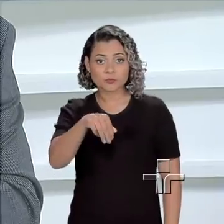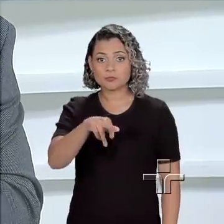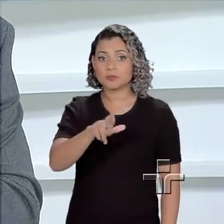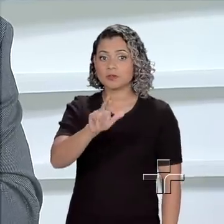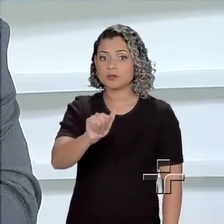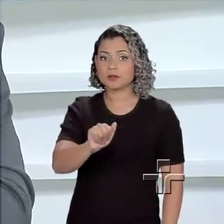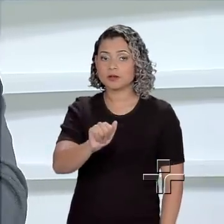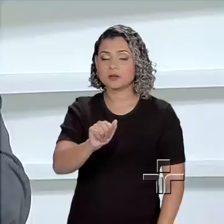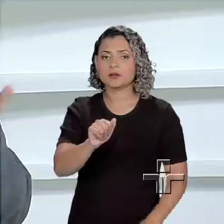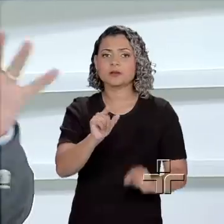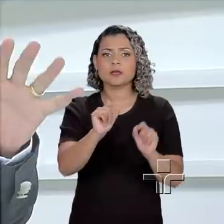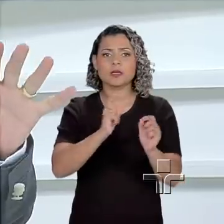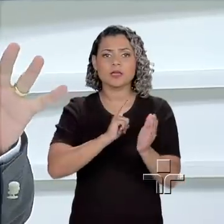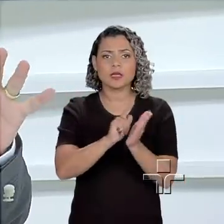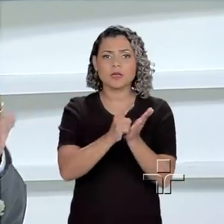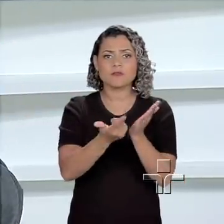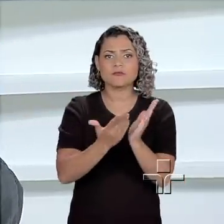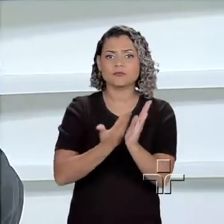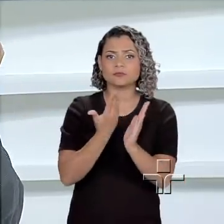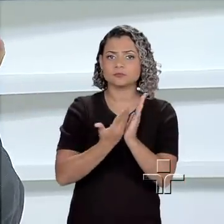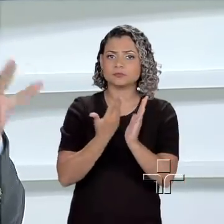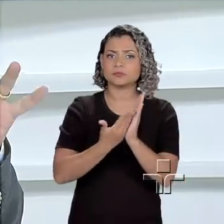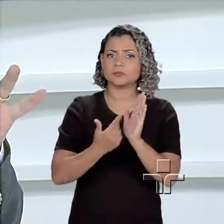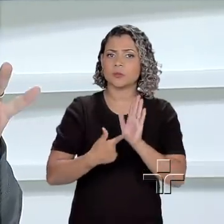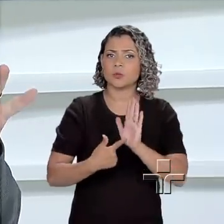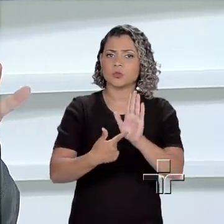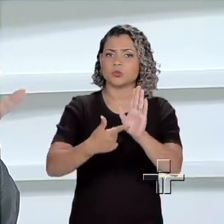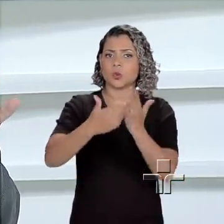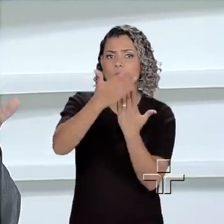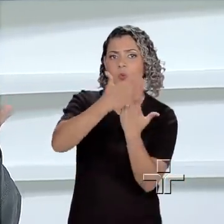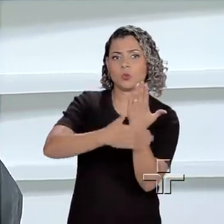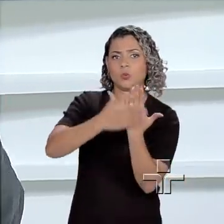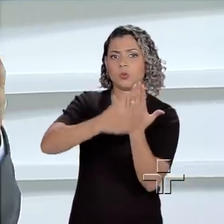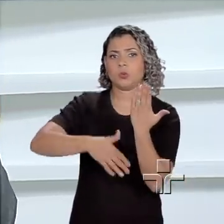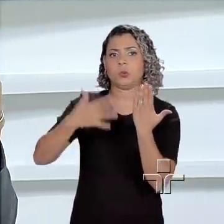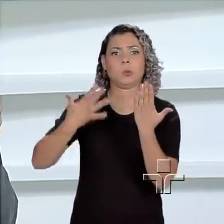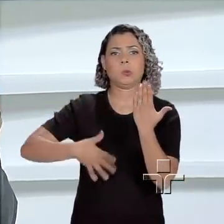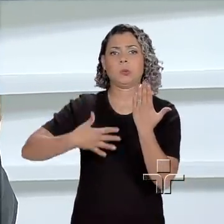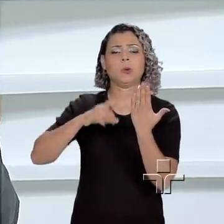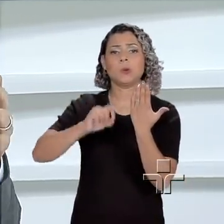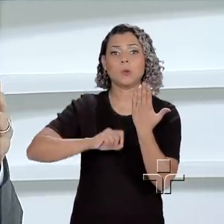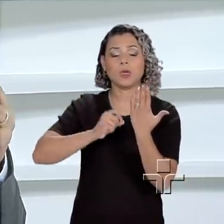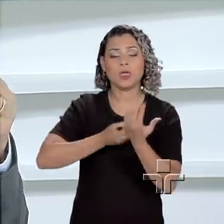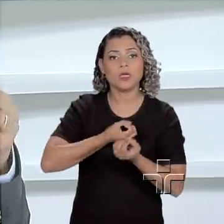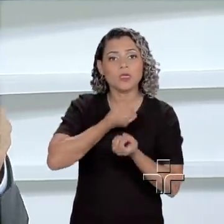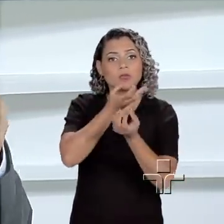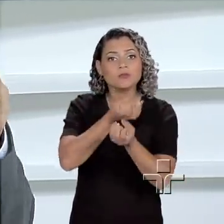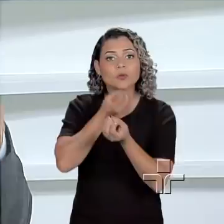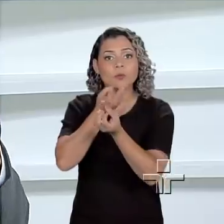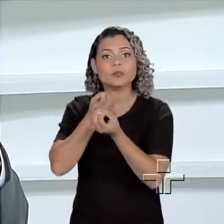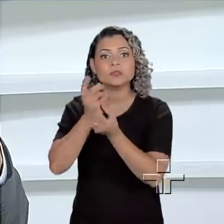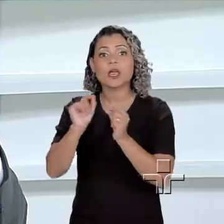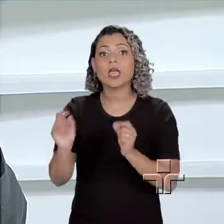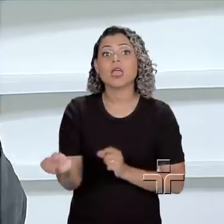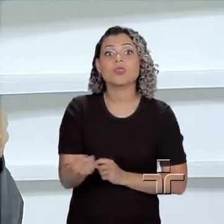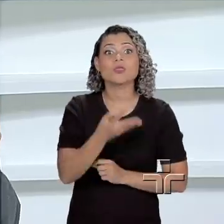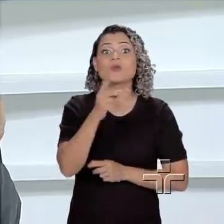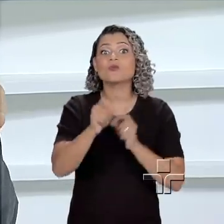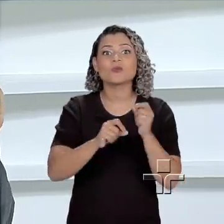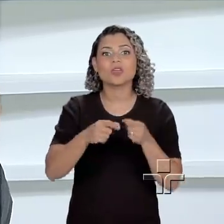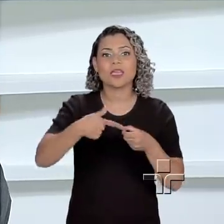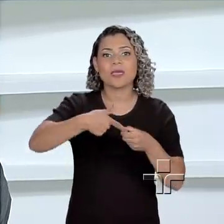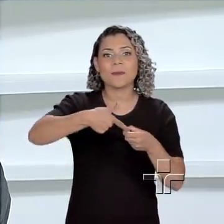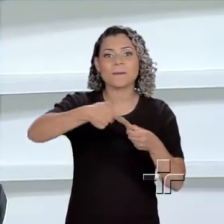The Economist deu uma capa falando o seguinte, que os dados eram o novo petróleo, né?